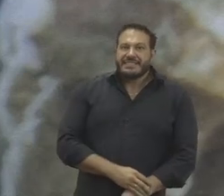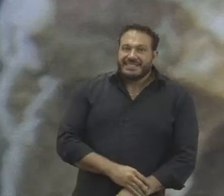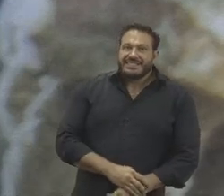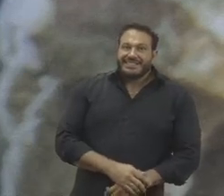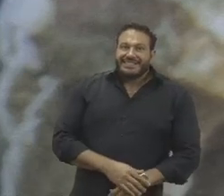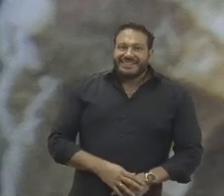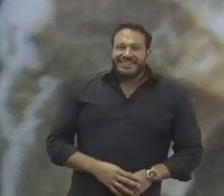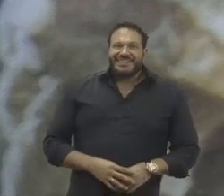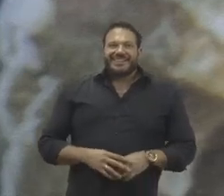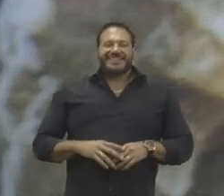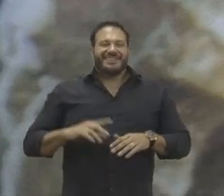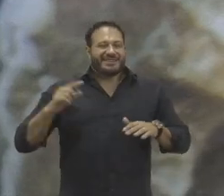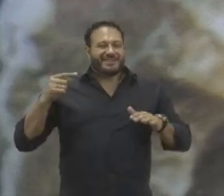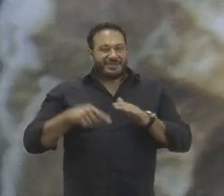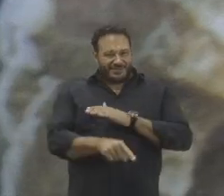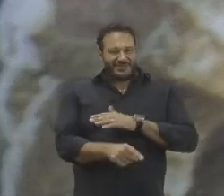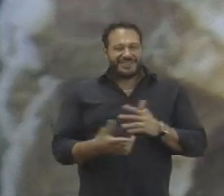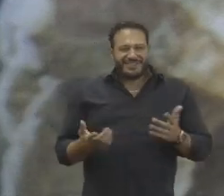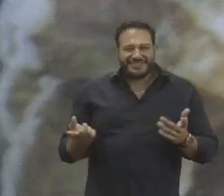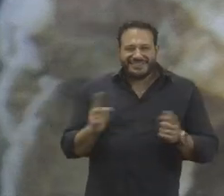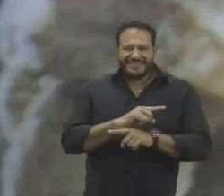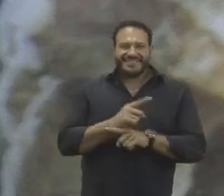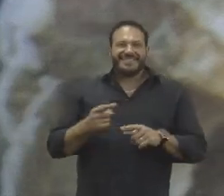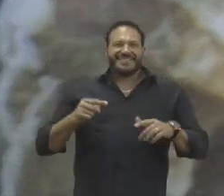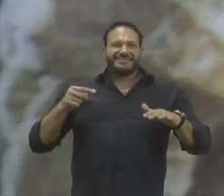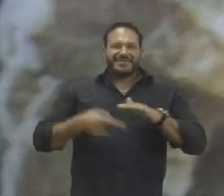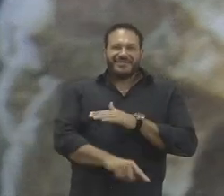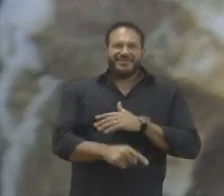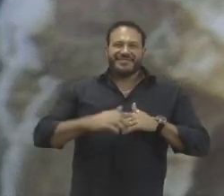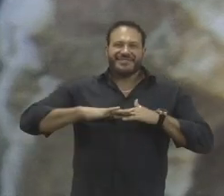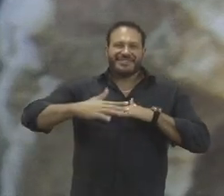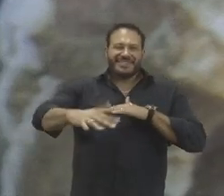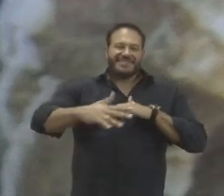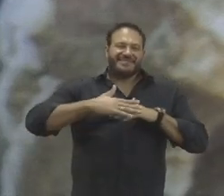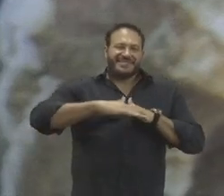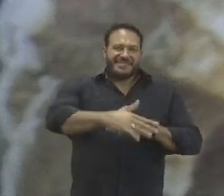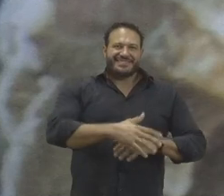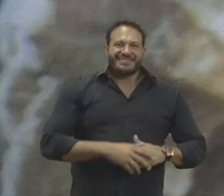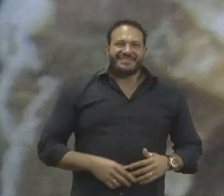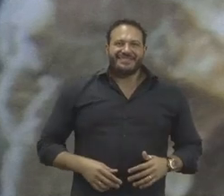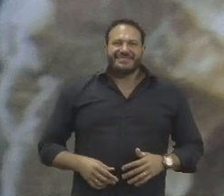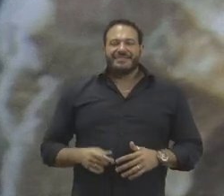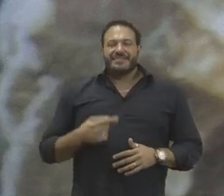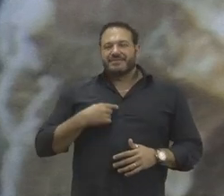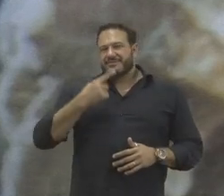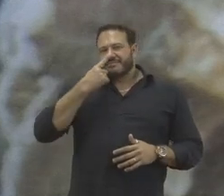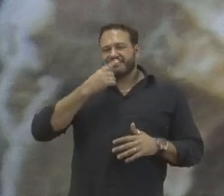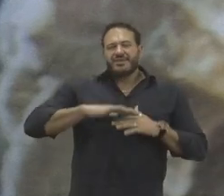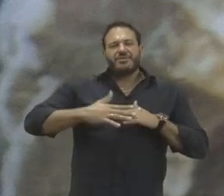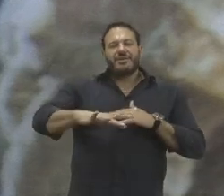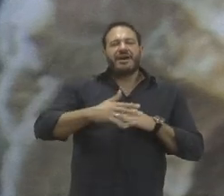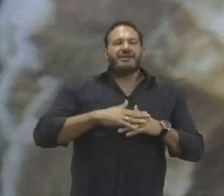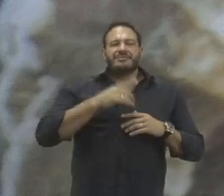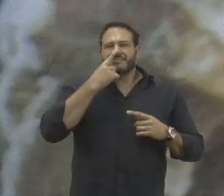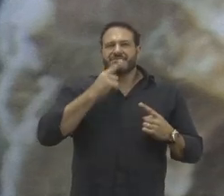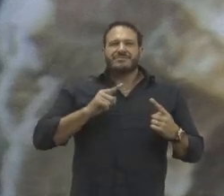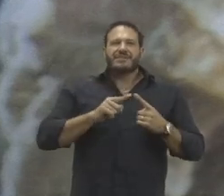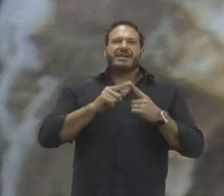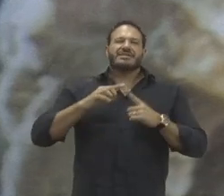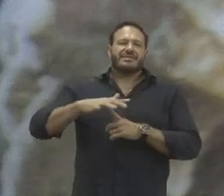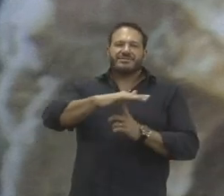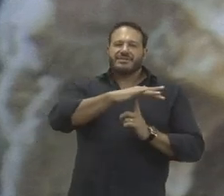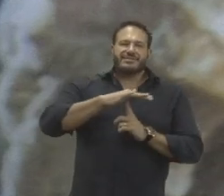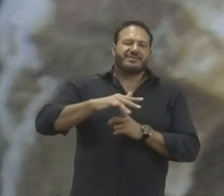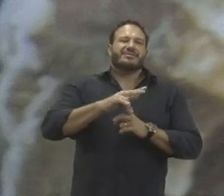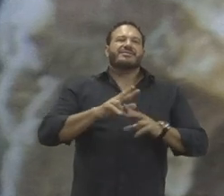profundamente contra o cadilho né eh ah o mar me aproximou muito mais da natureza né das questões